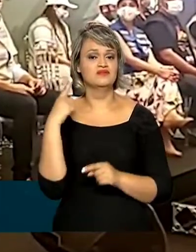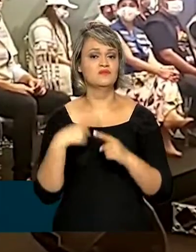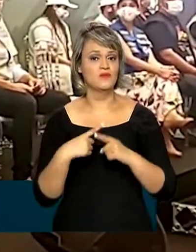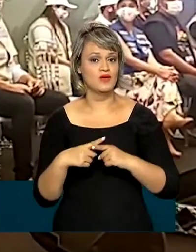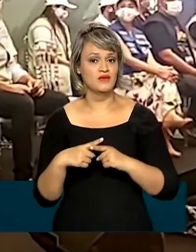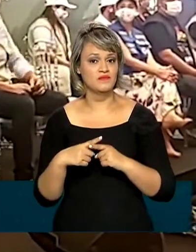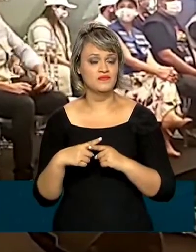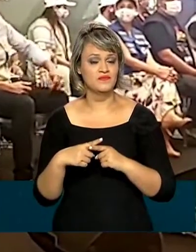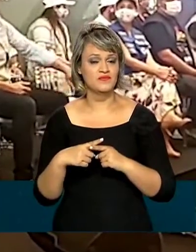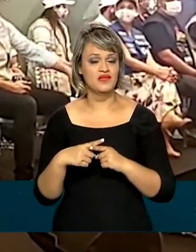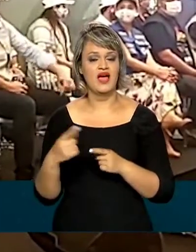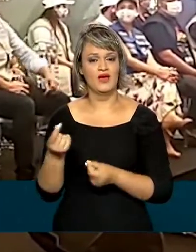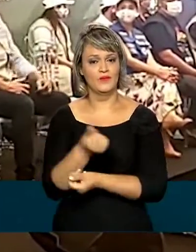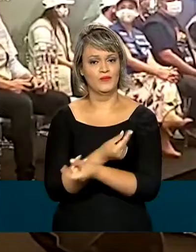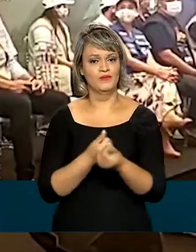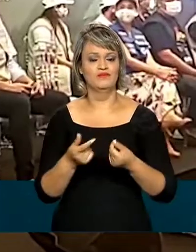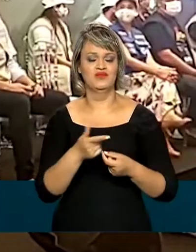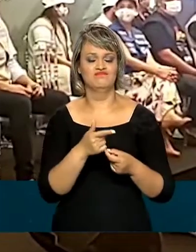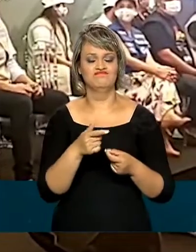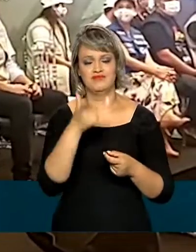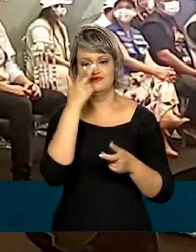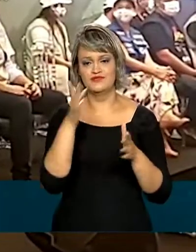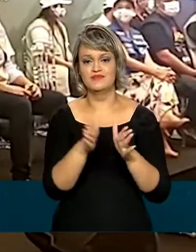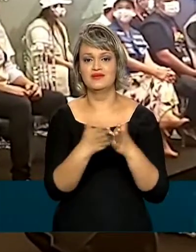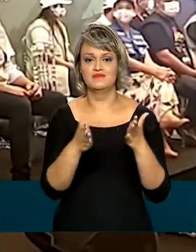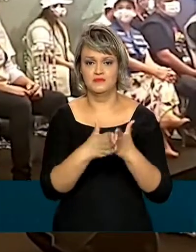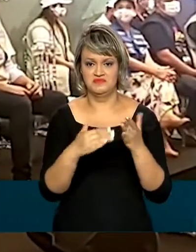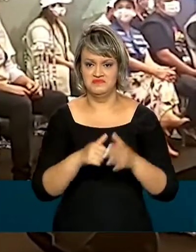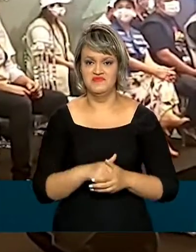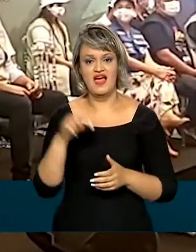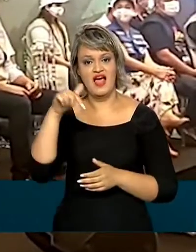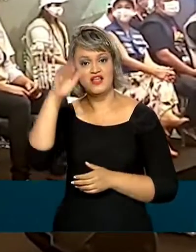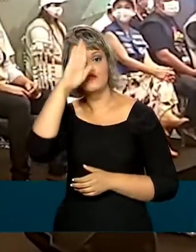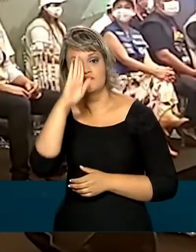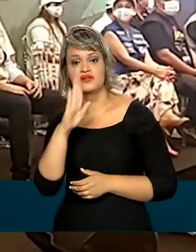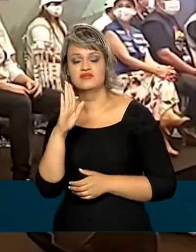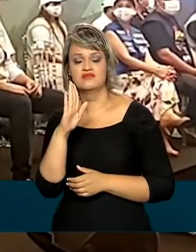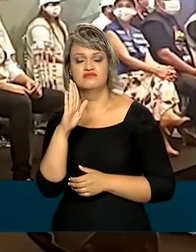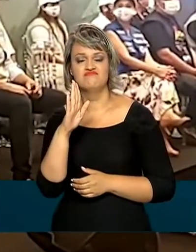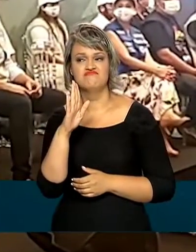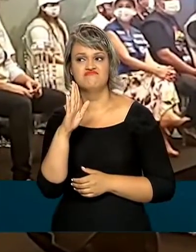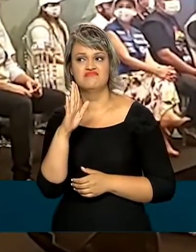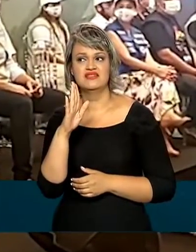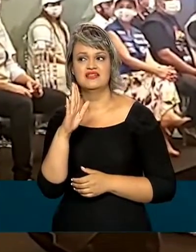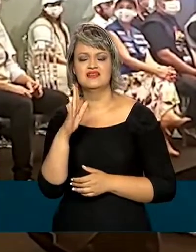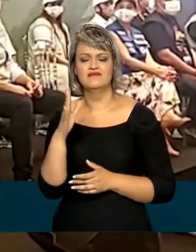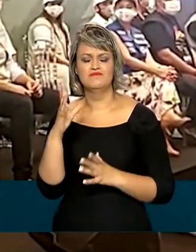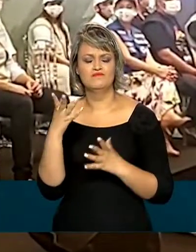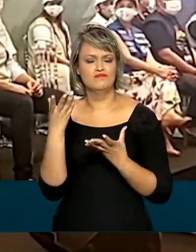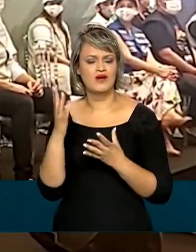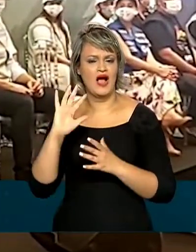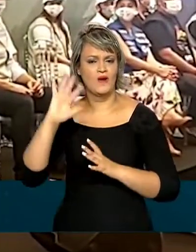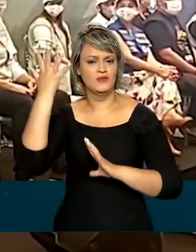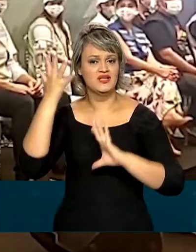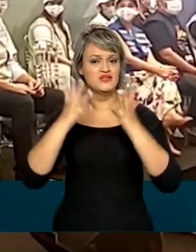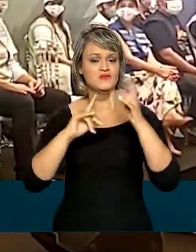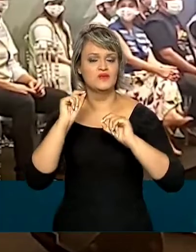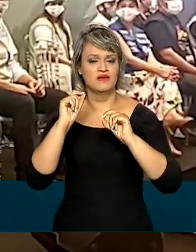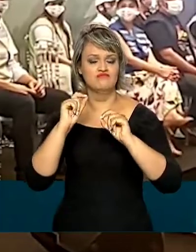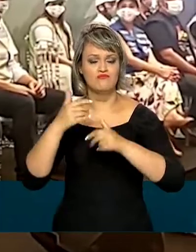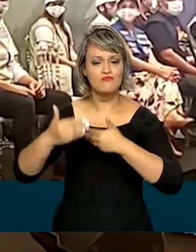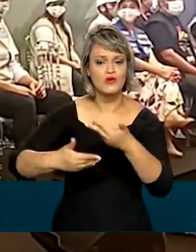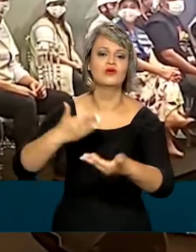condições socioeconômicas. O Brasil, nos últimos tempos, de maneira inquestionável, tem